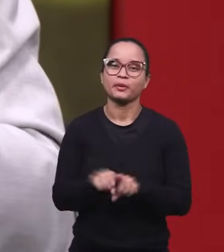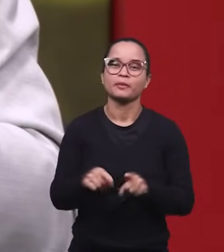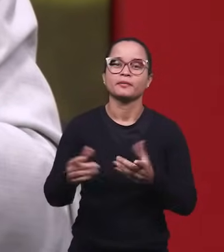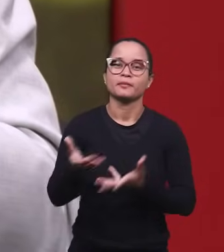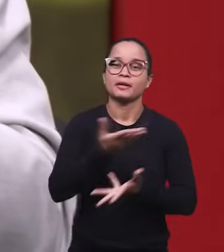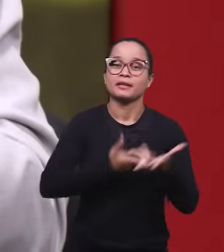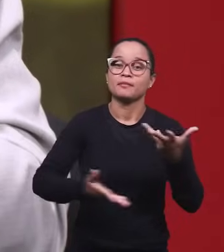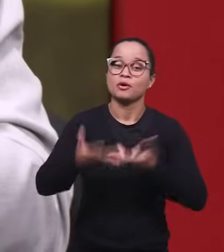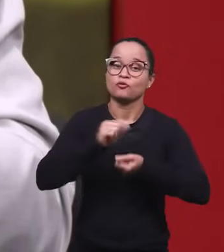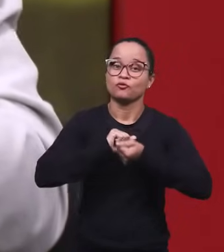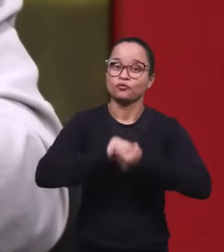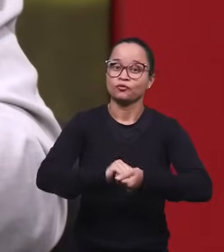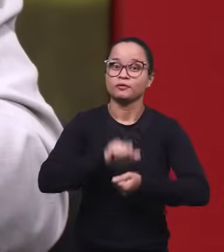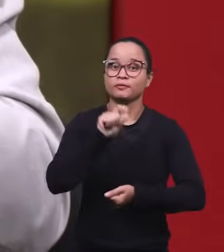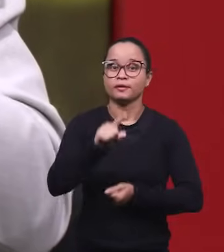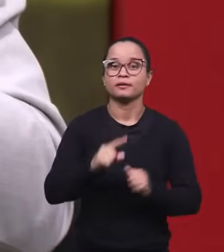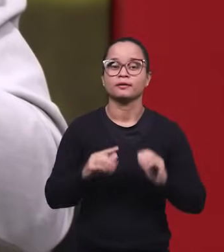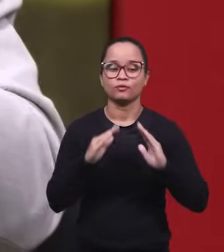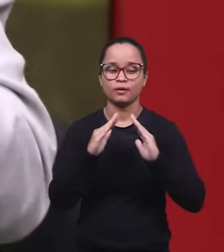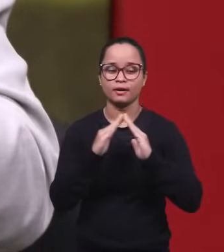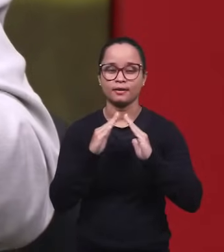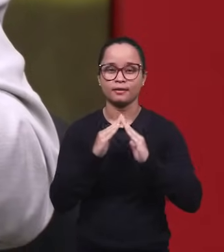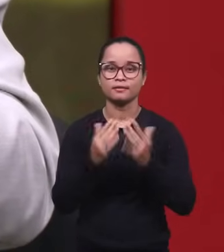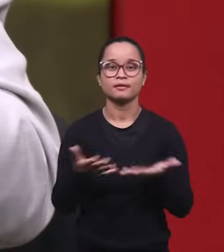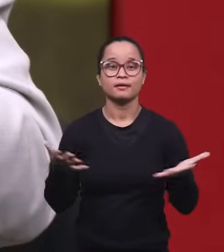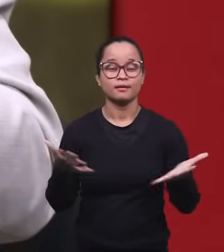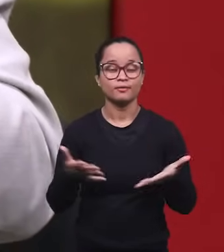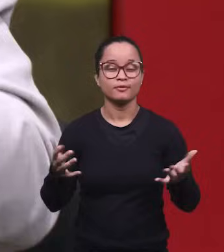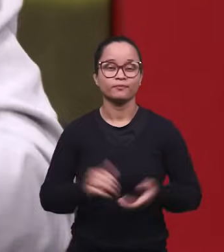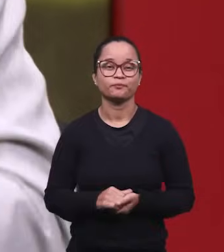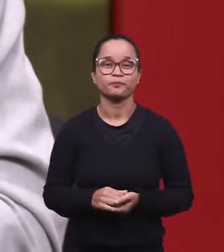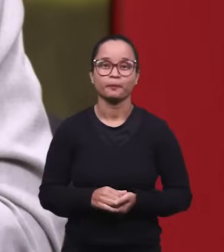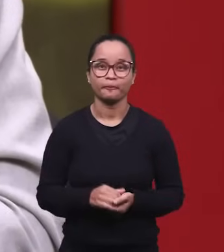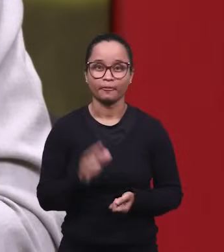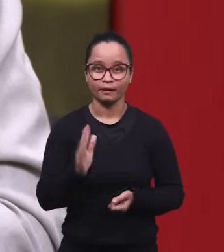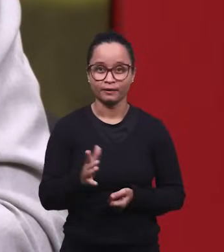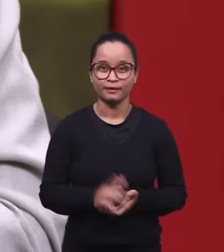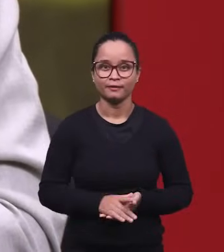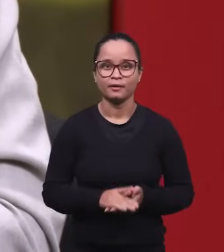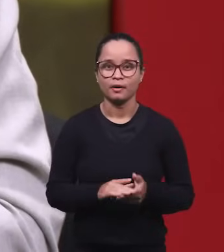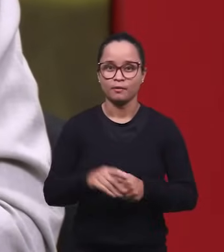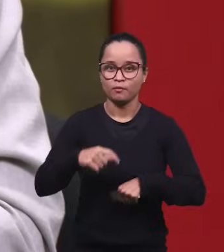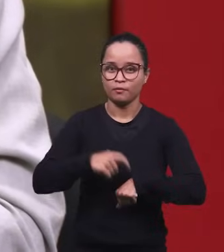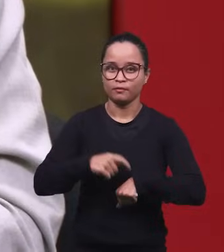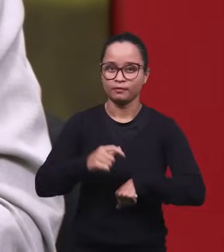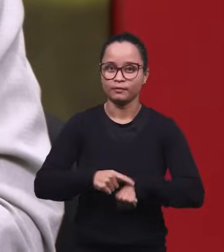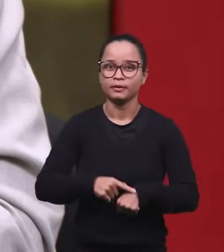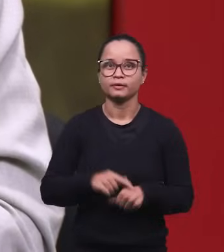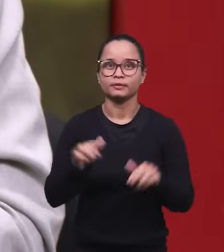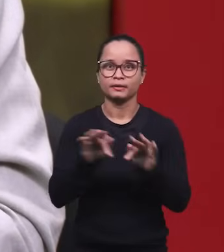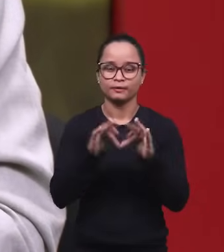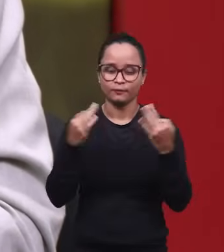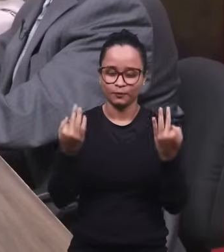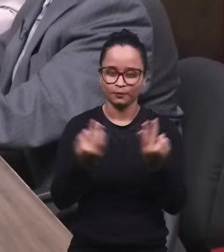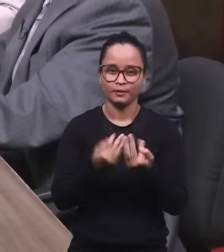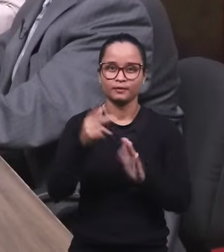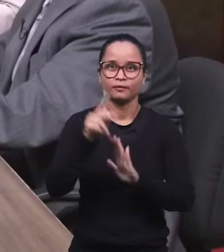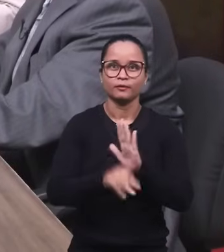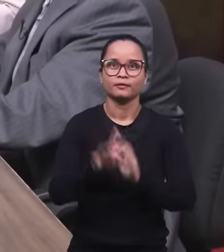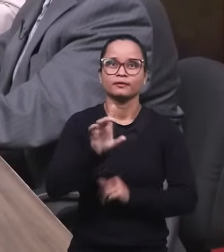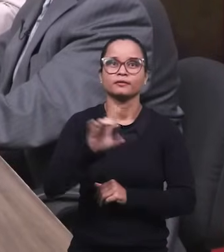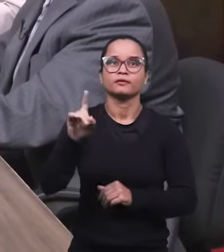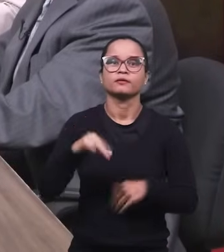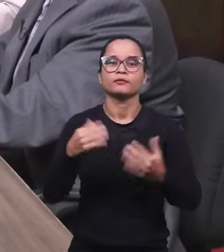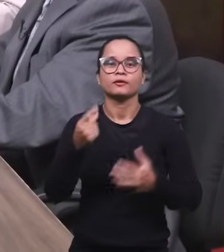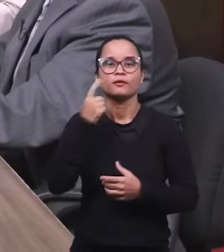alegria participar com você no seu lar agora, que nós estamos chegando nesse momento desse programa Família, o Projeto de Deus. Bom, e agora